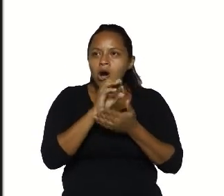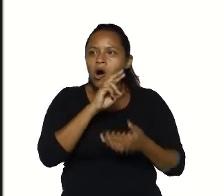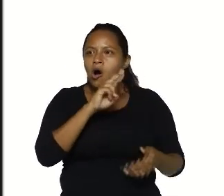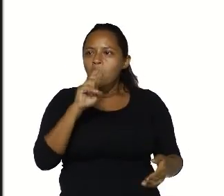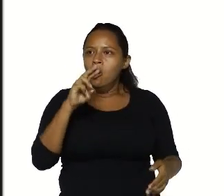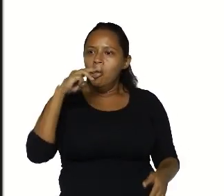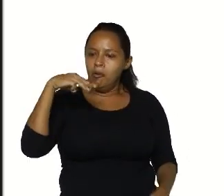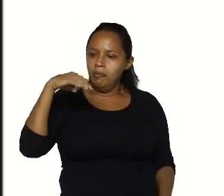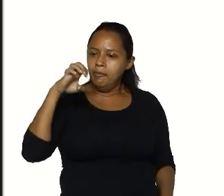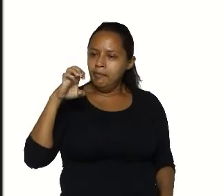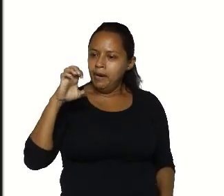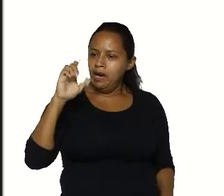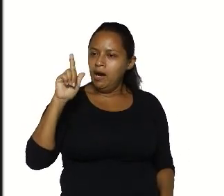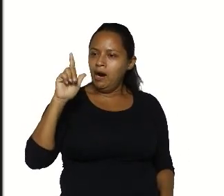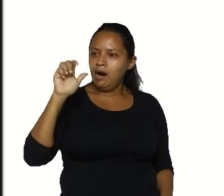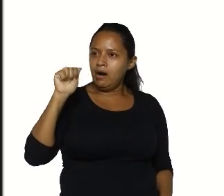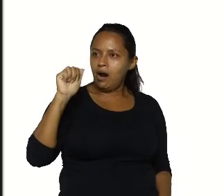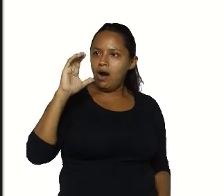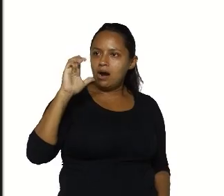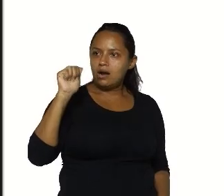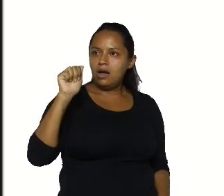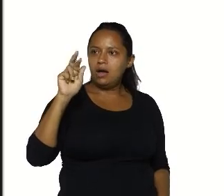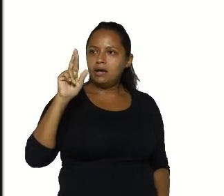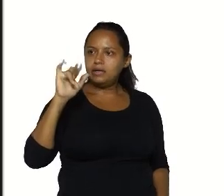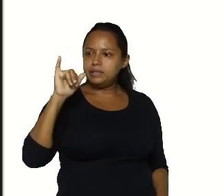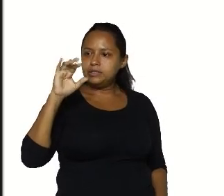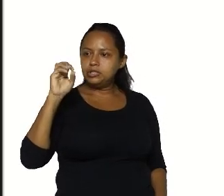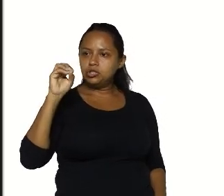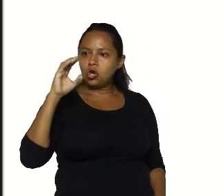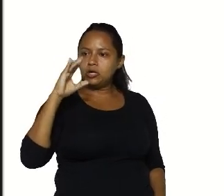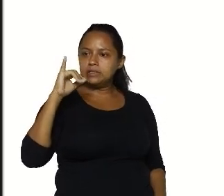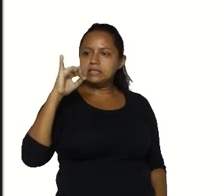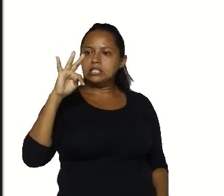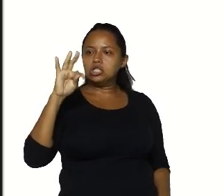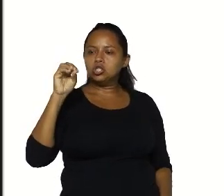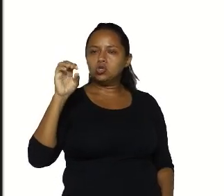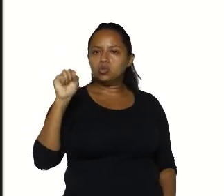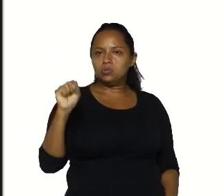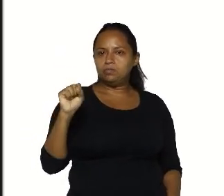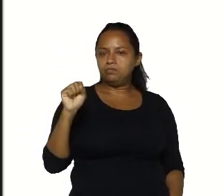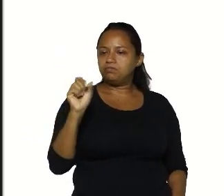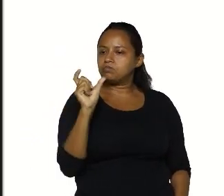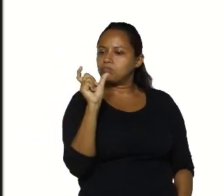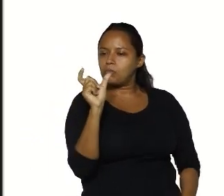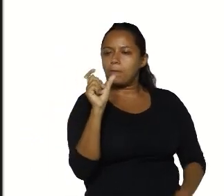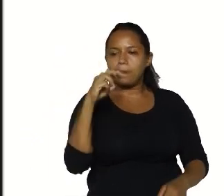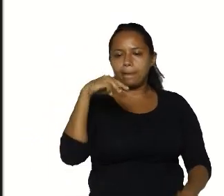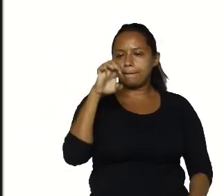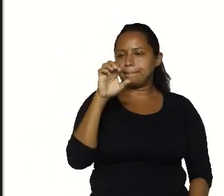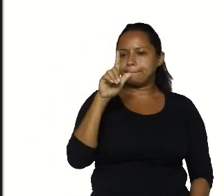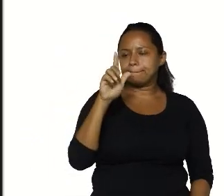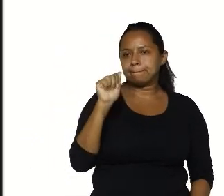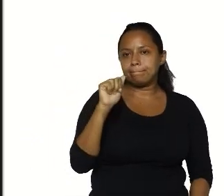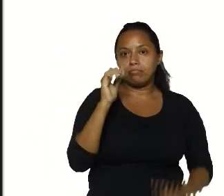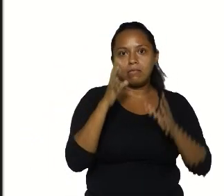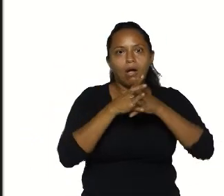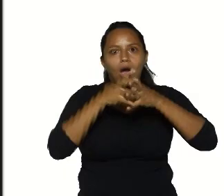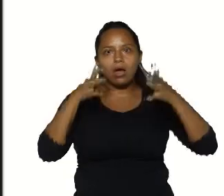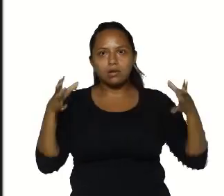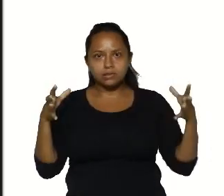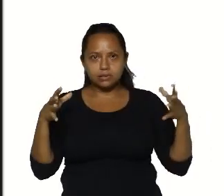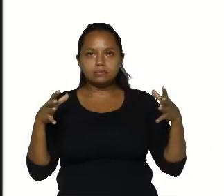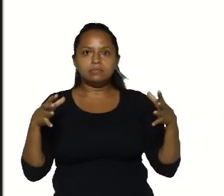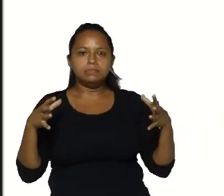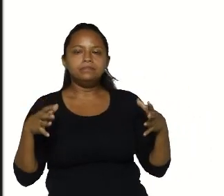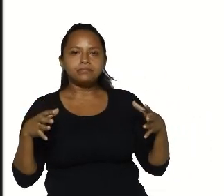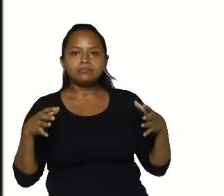de megacariócito. Essa célula, megacariócito, é uma célula grande, esse prefixo mega dá ideia de grande.